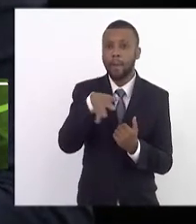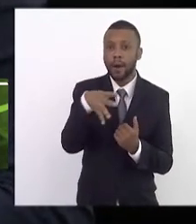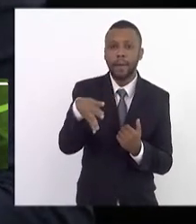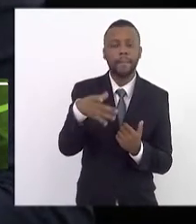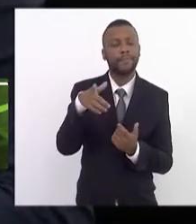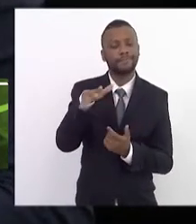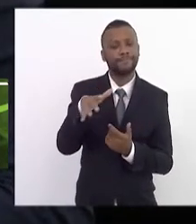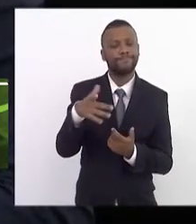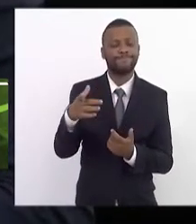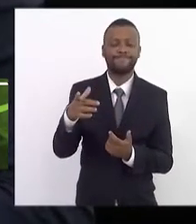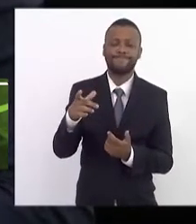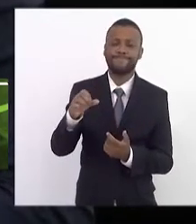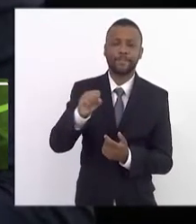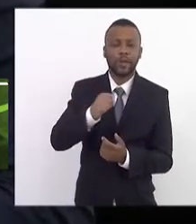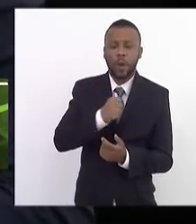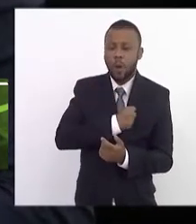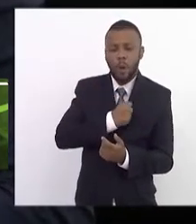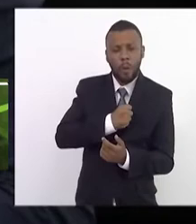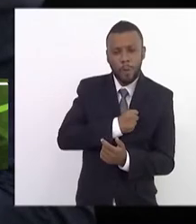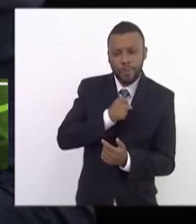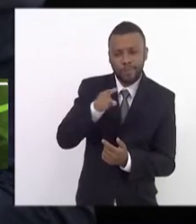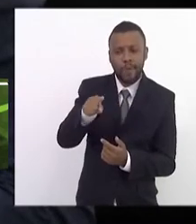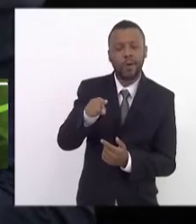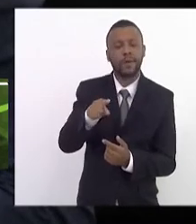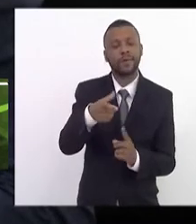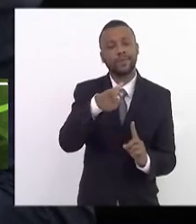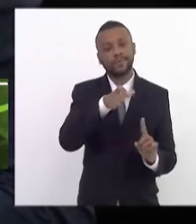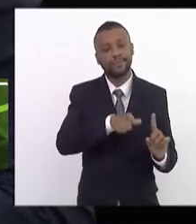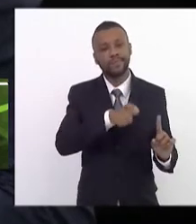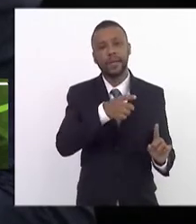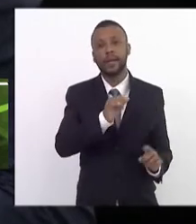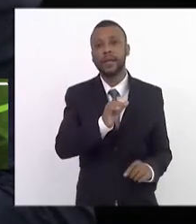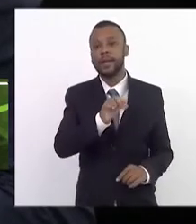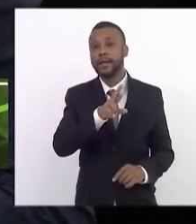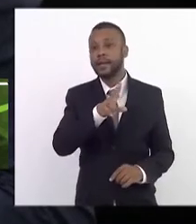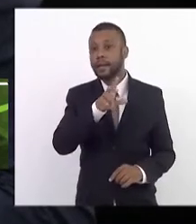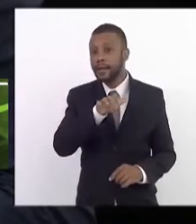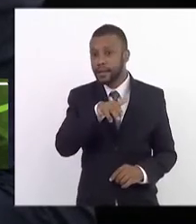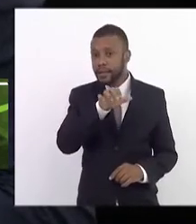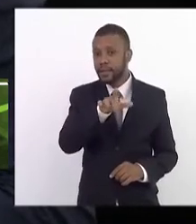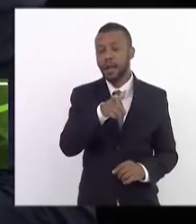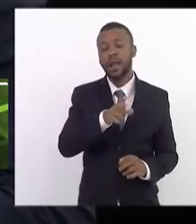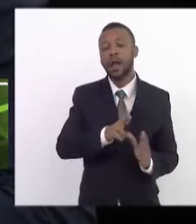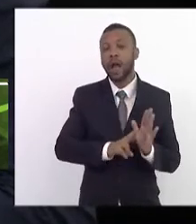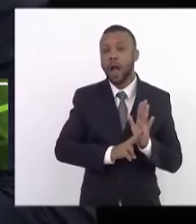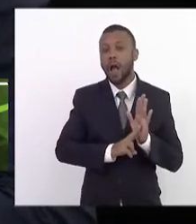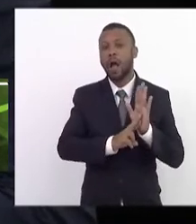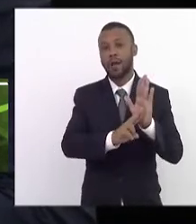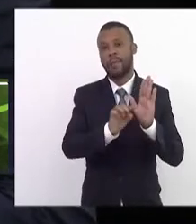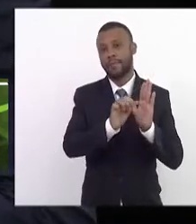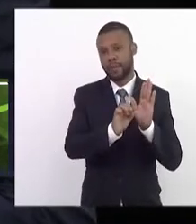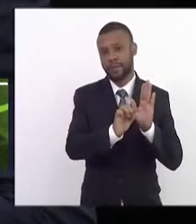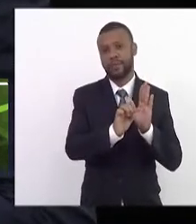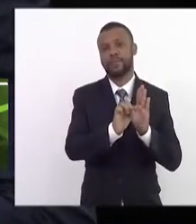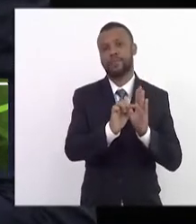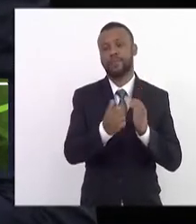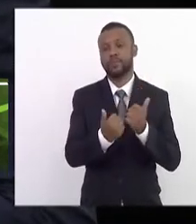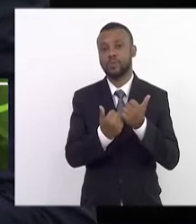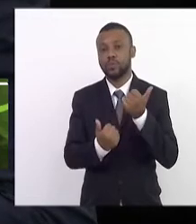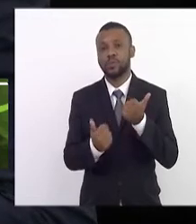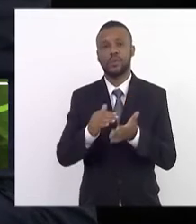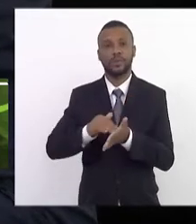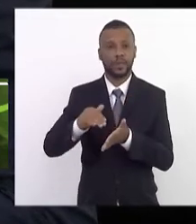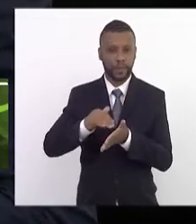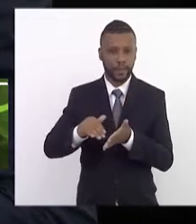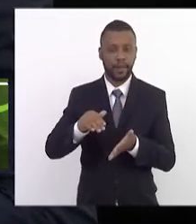a Irlane conduz muito bem junto à subsecretaria de Recursos Hídricos, da nossa subsecretária Ana